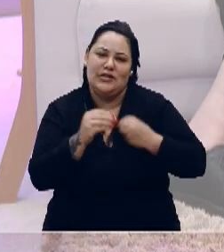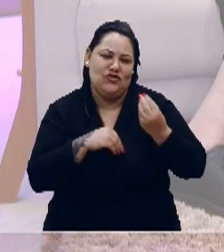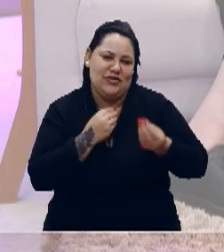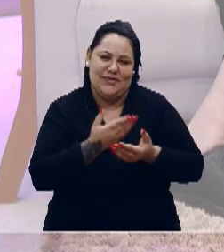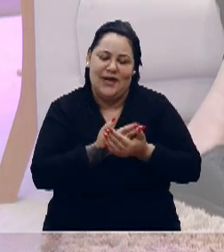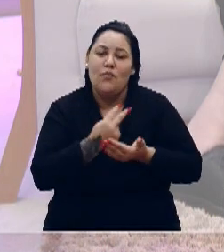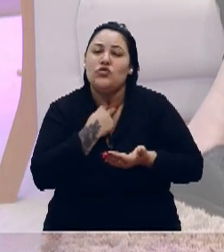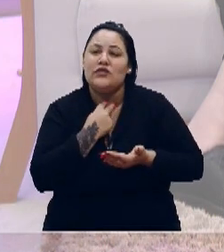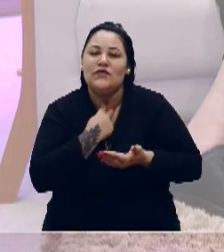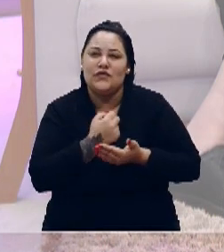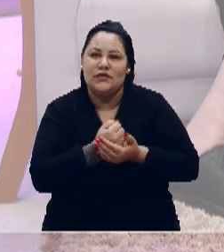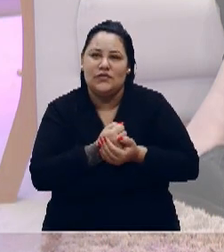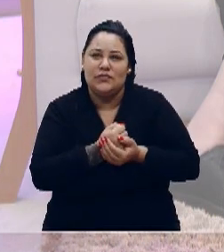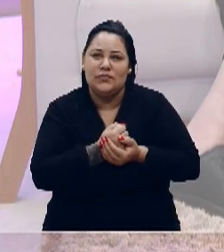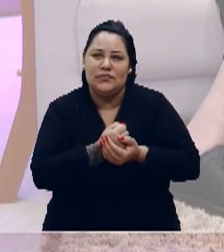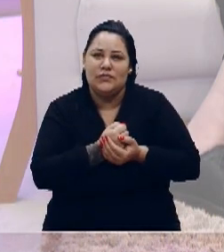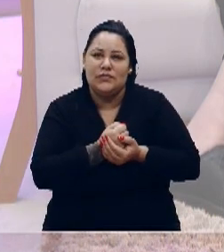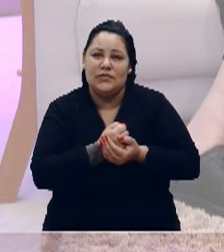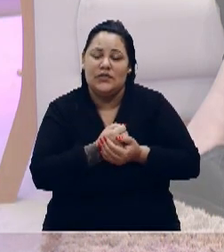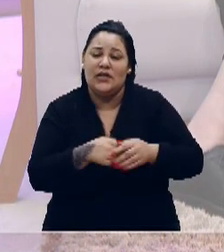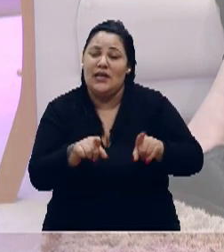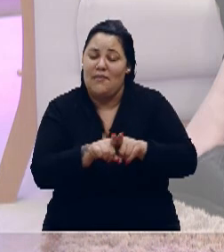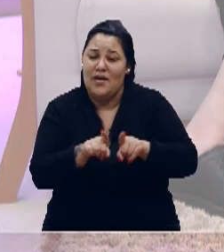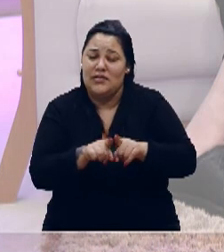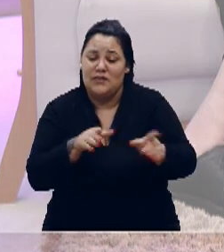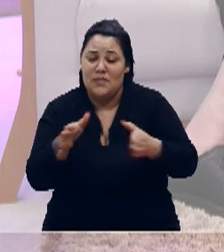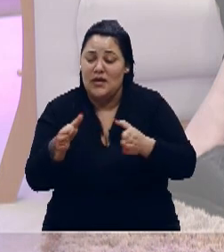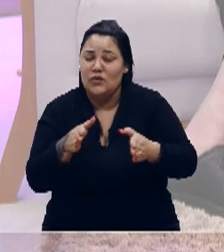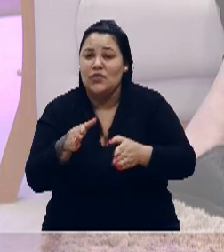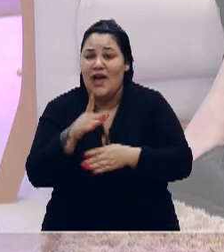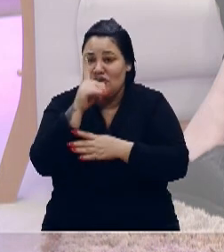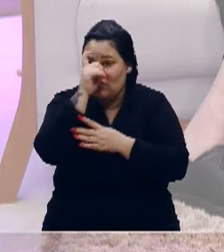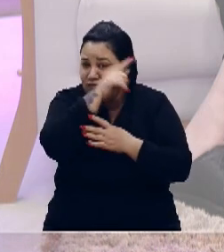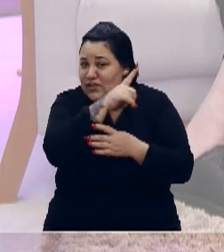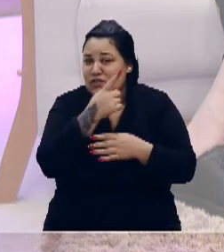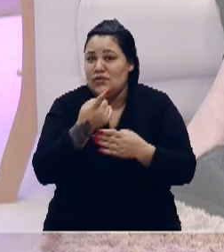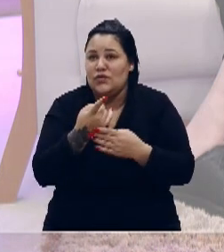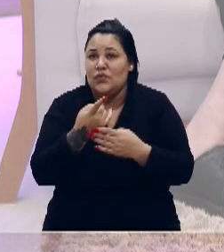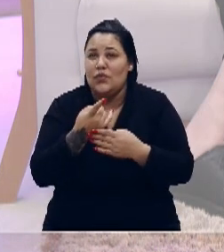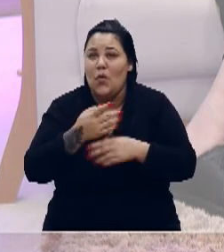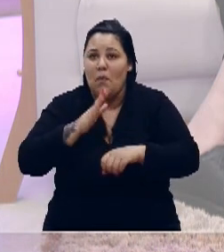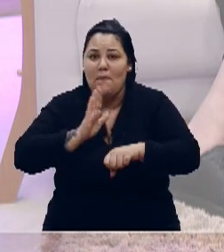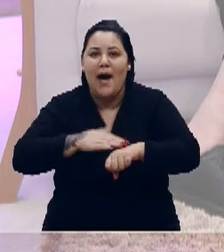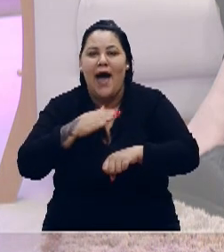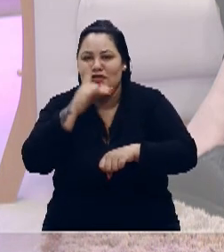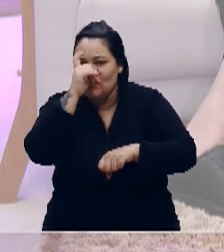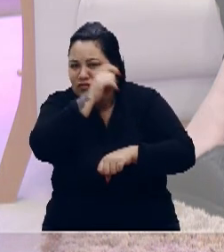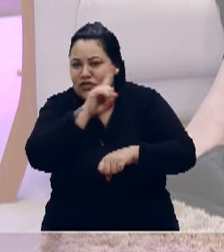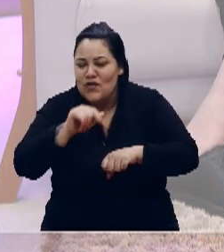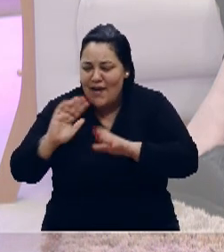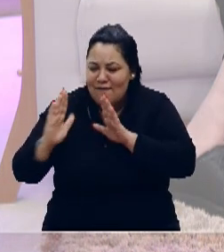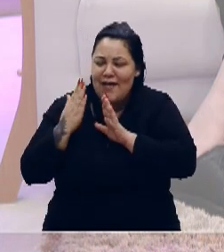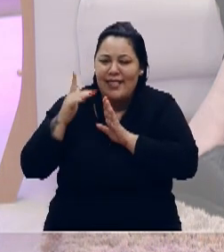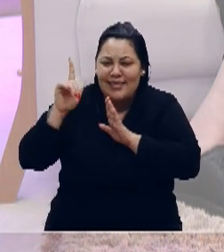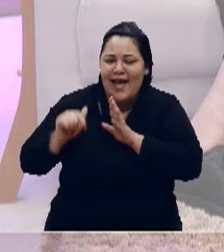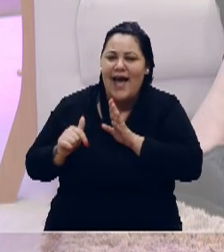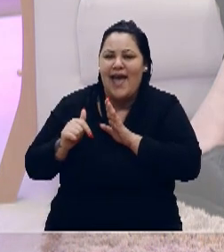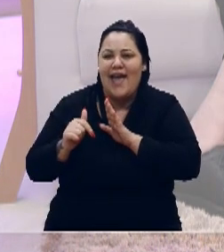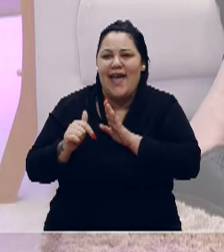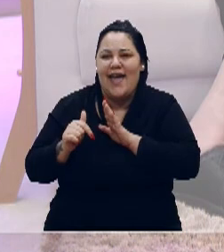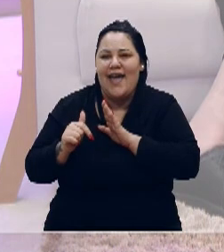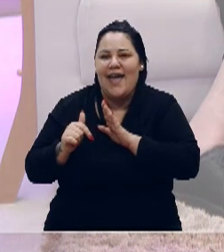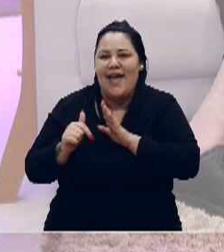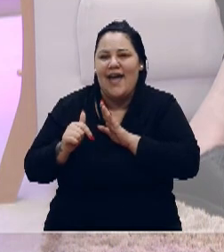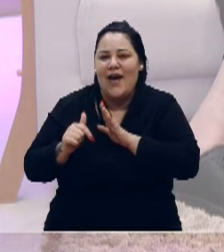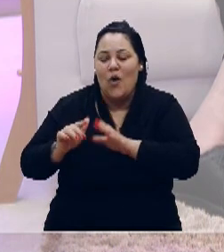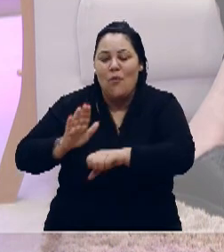todo o período de tentativas que foi tão difícil, a parte mais difícil de enfrentar foi o luto,